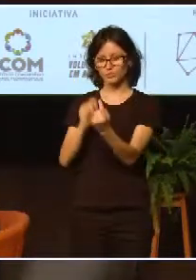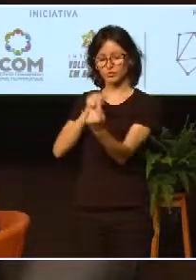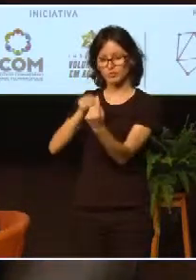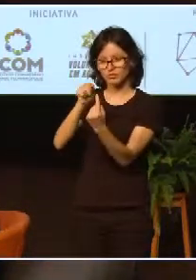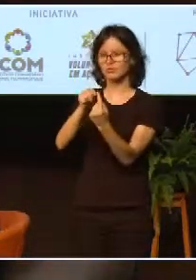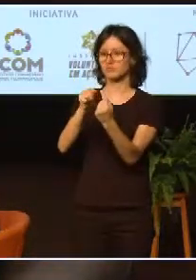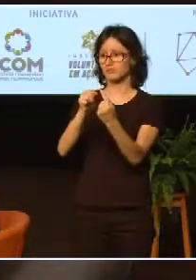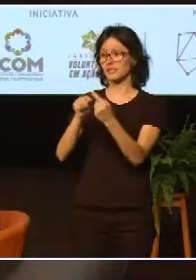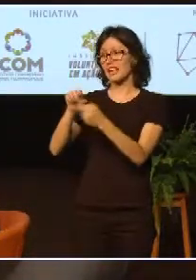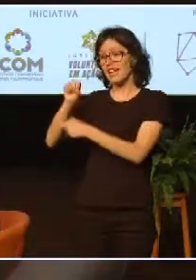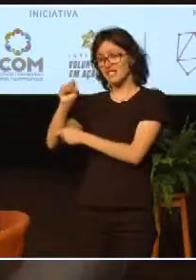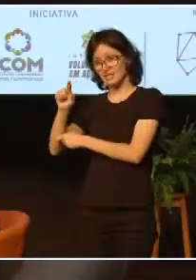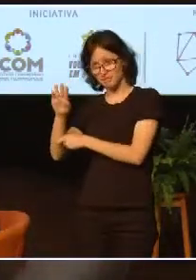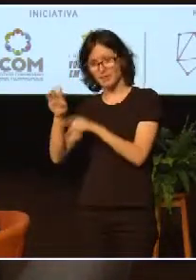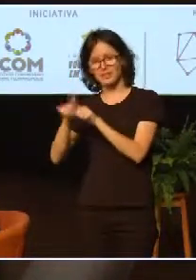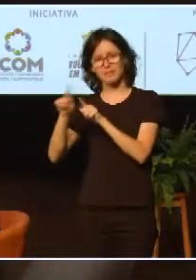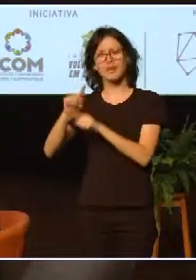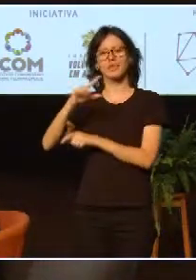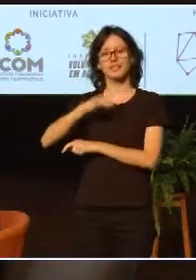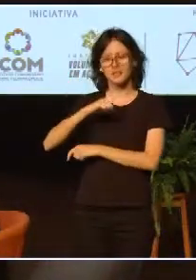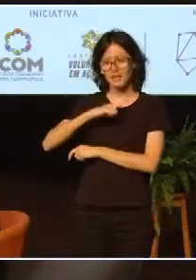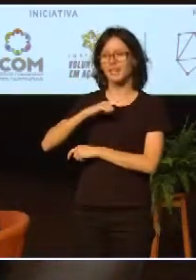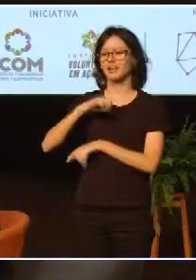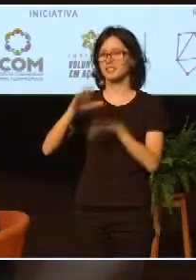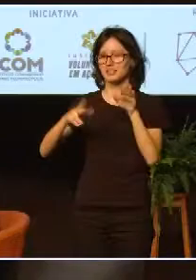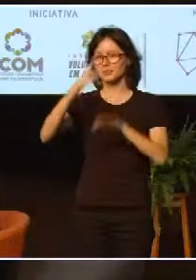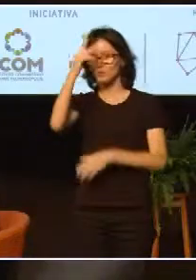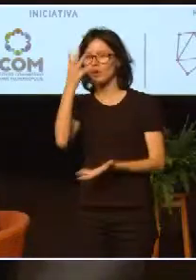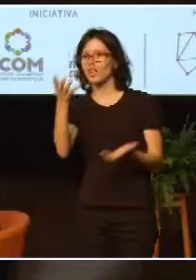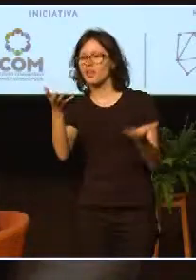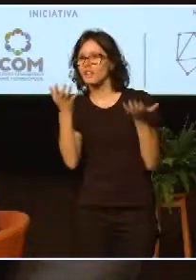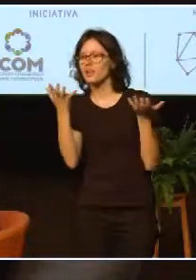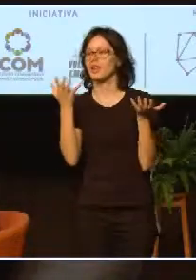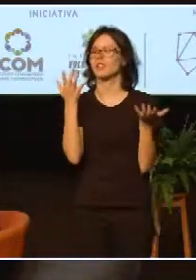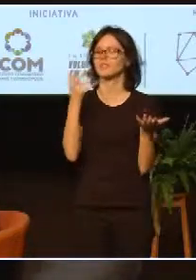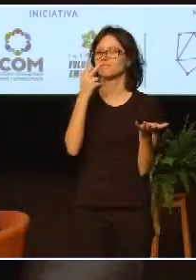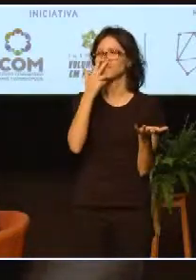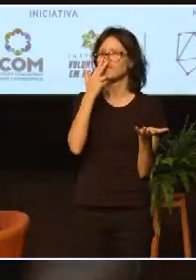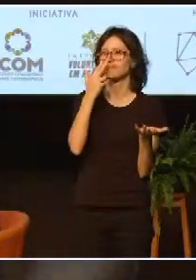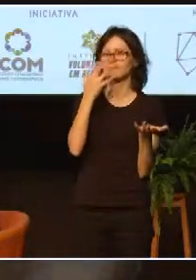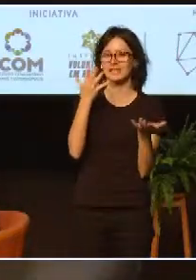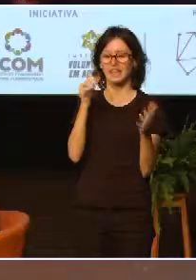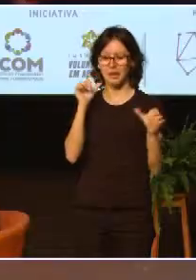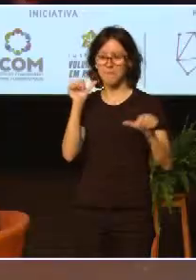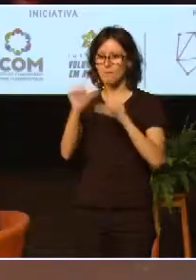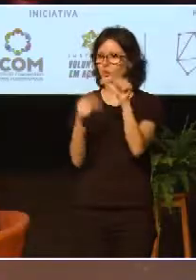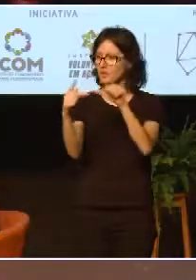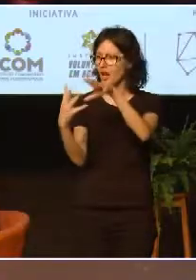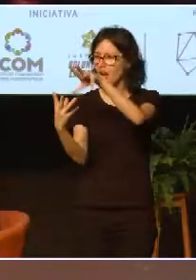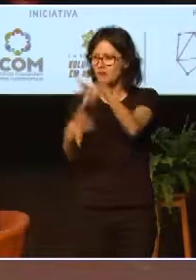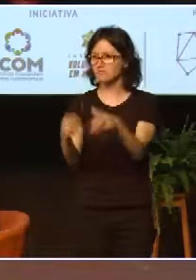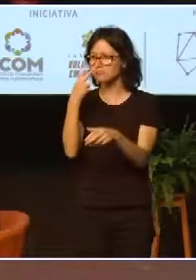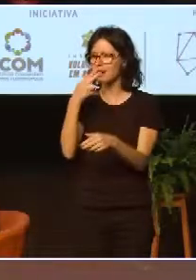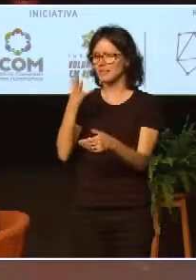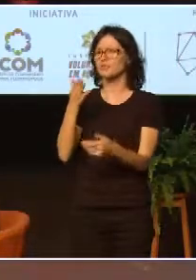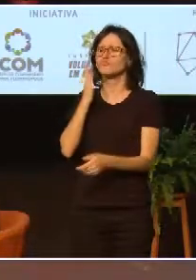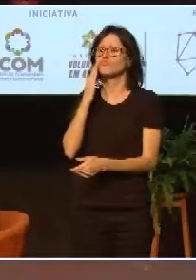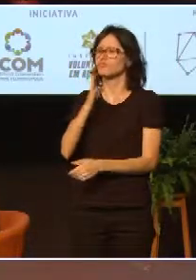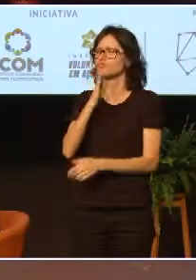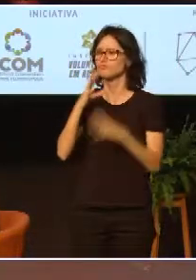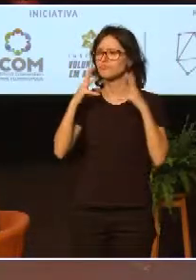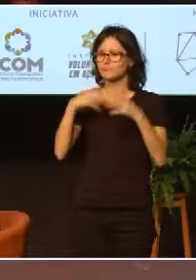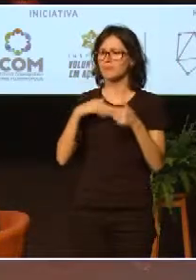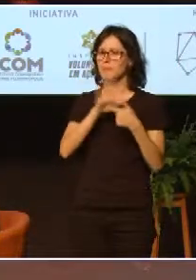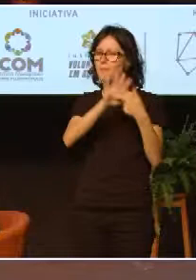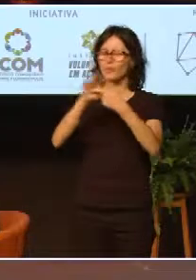good, etc., acontece muitas vezes das pessoas quererem mudar o seu mundo. A gente estava conversando, né, aparecendo na capa do jornal,